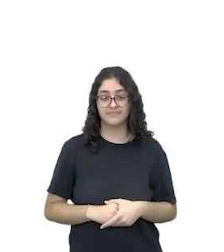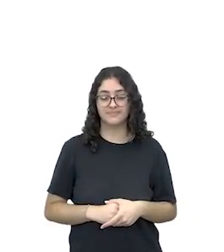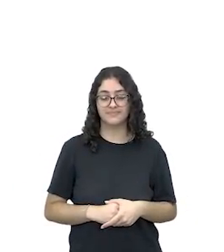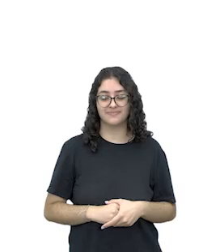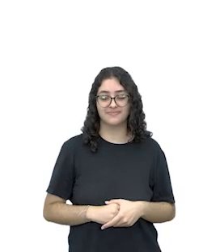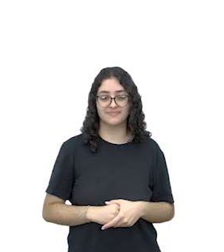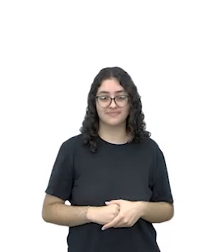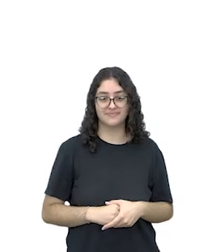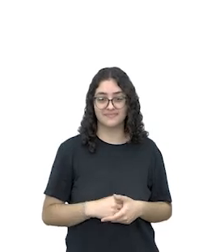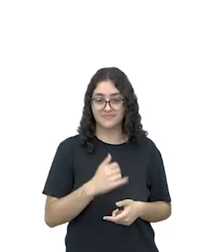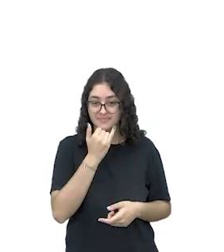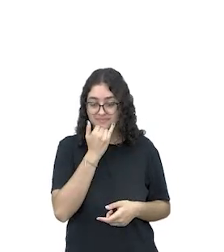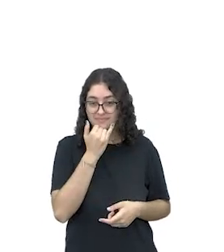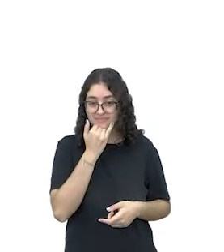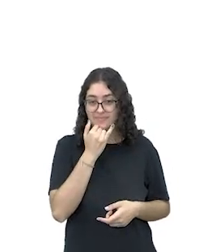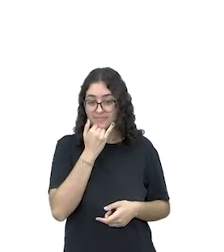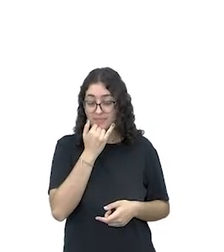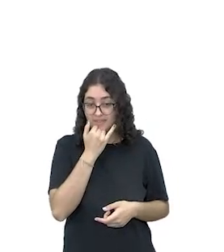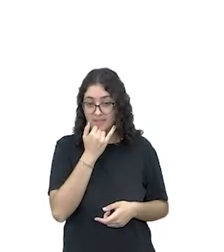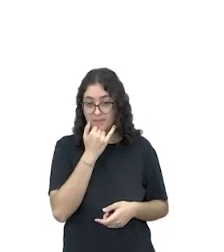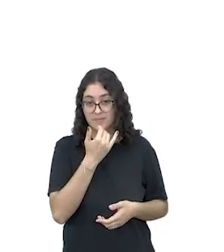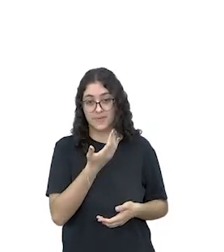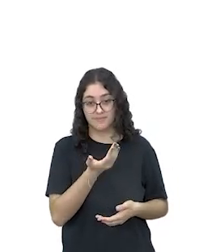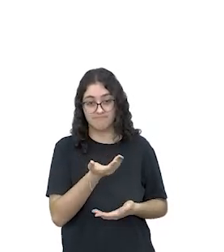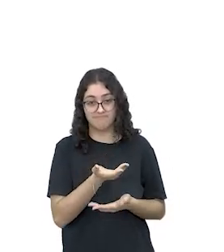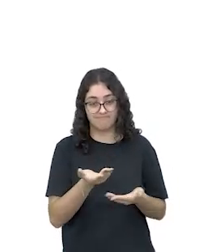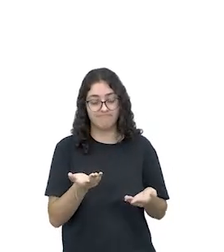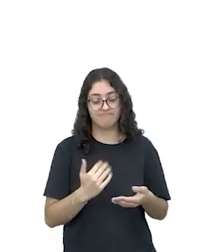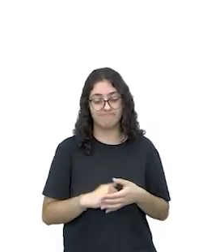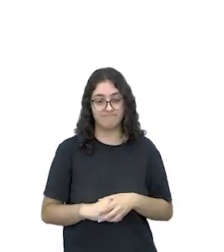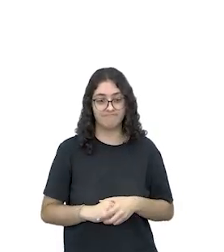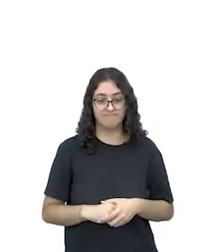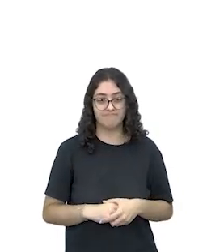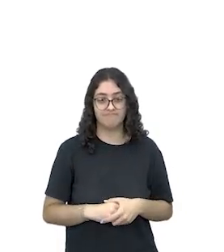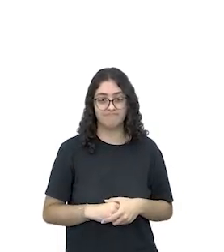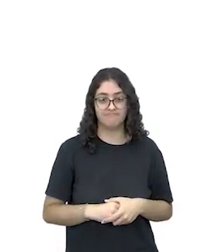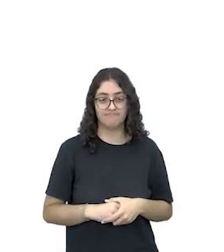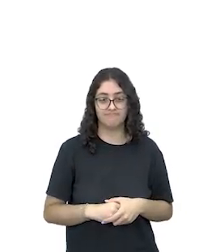Desculpa, Isaac. A gente pede desculpas aí.